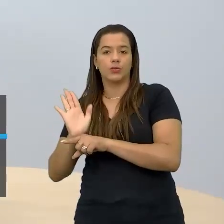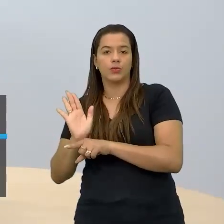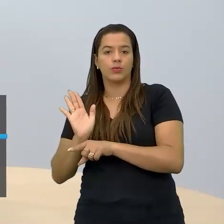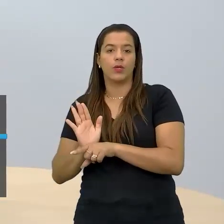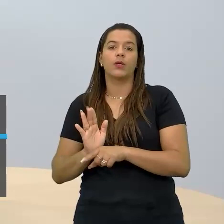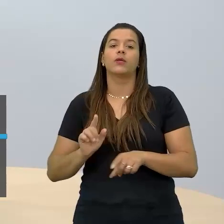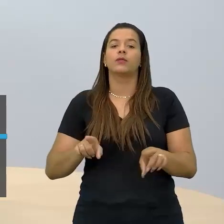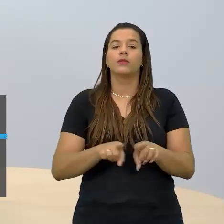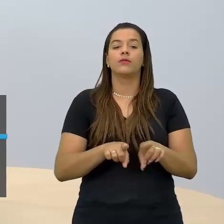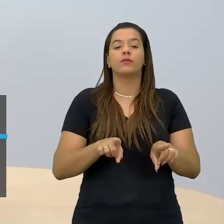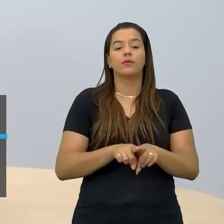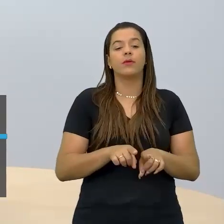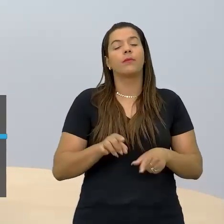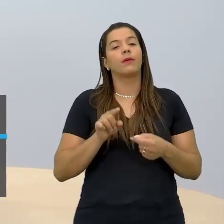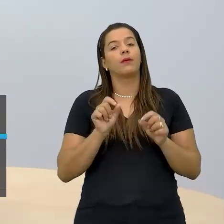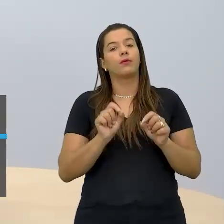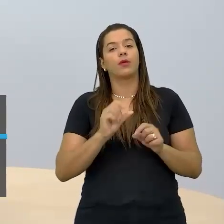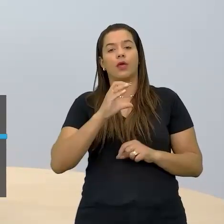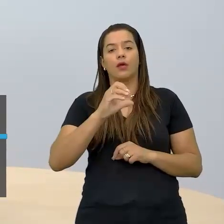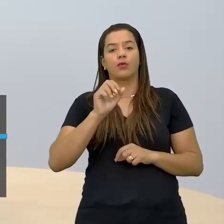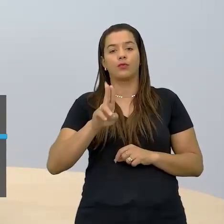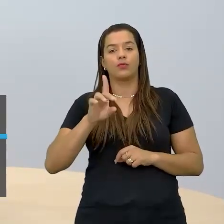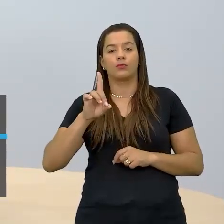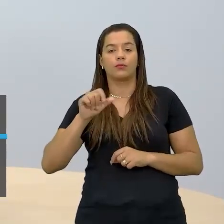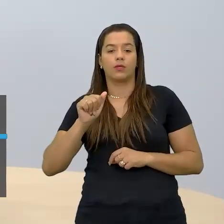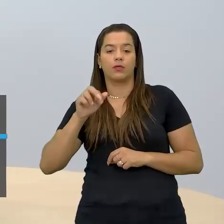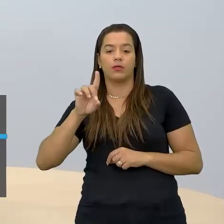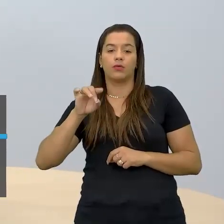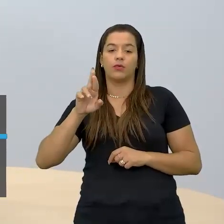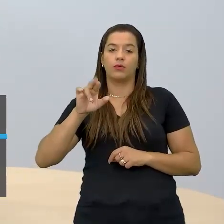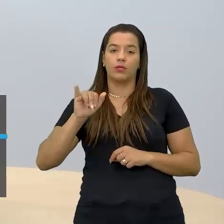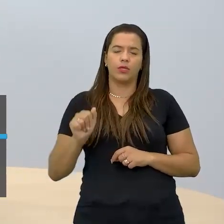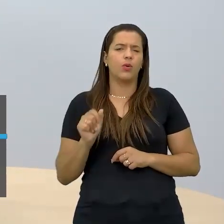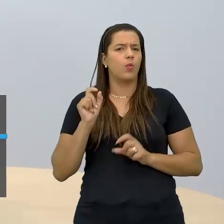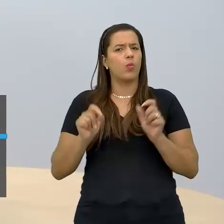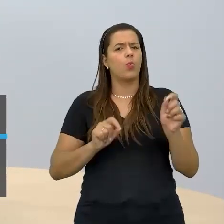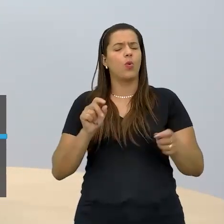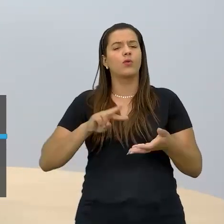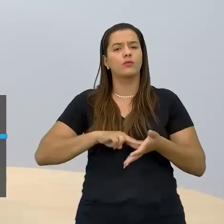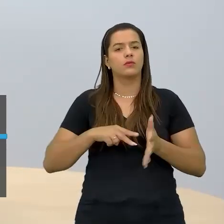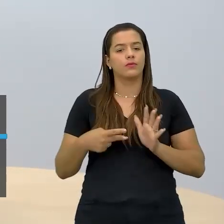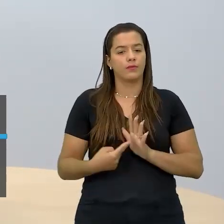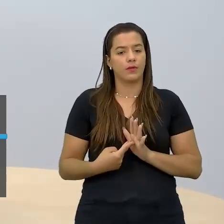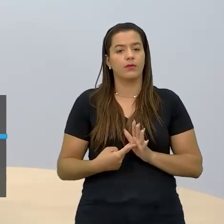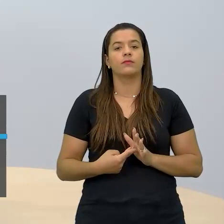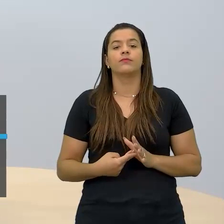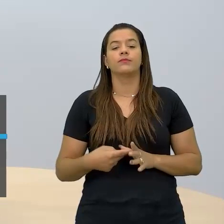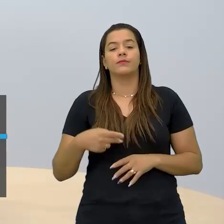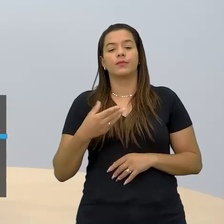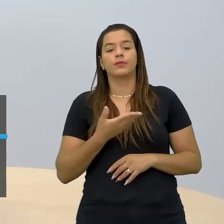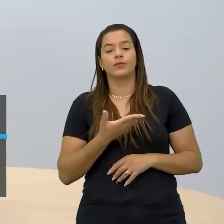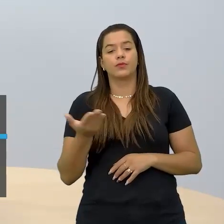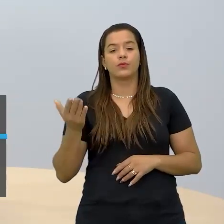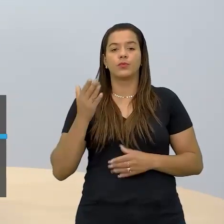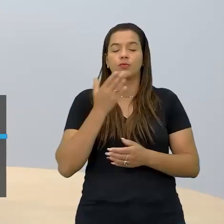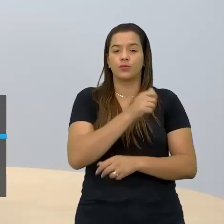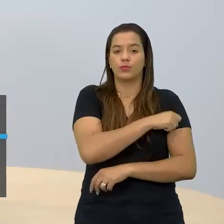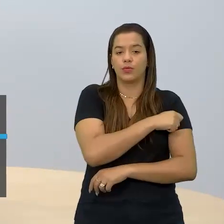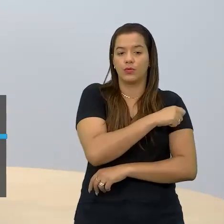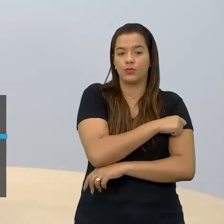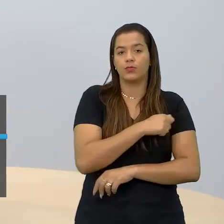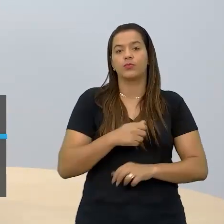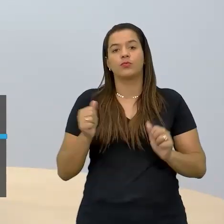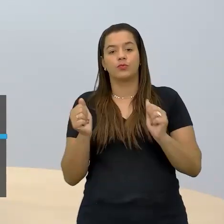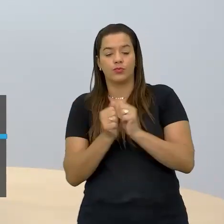instituída a curadoria educacional. O que significa isso, né? É que os estudantes e